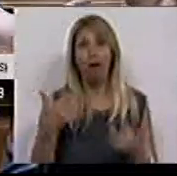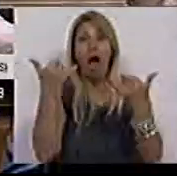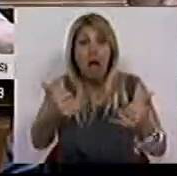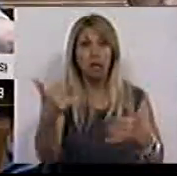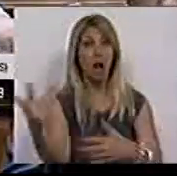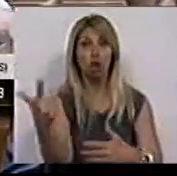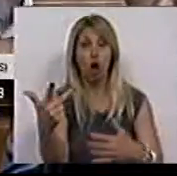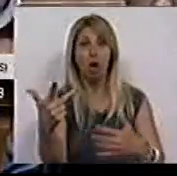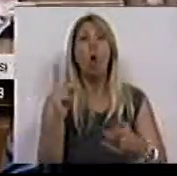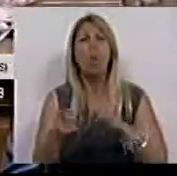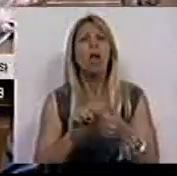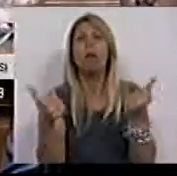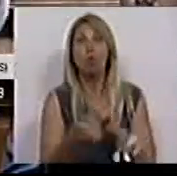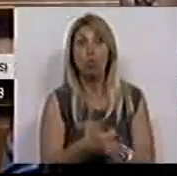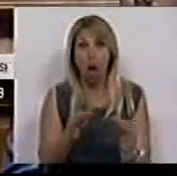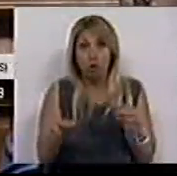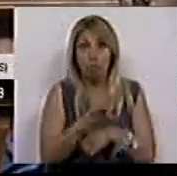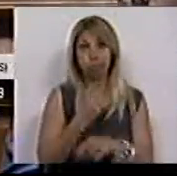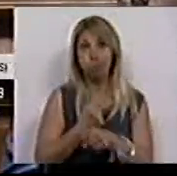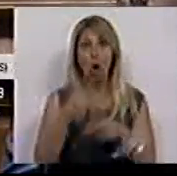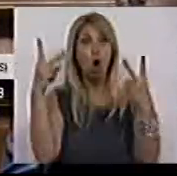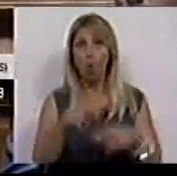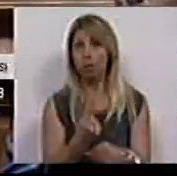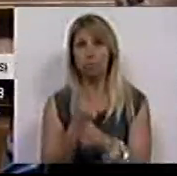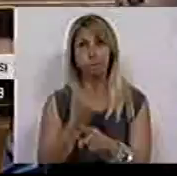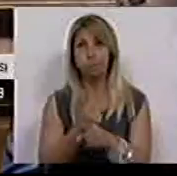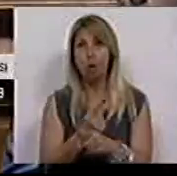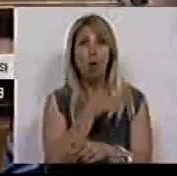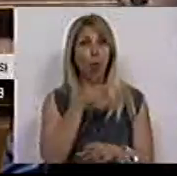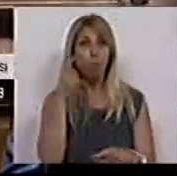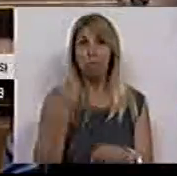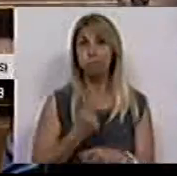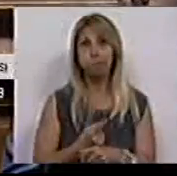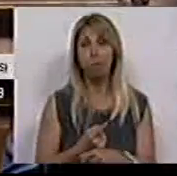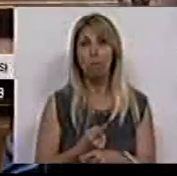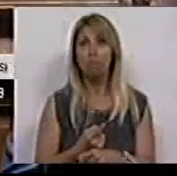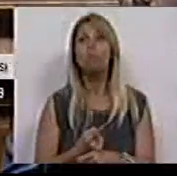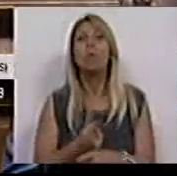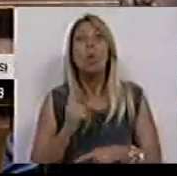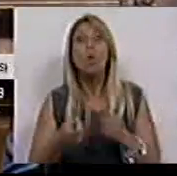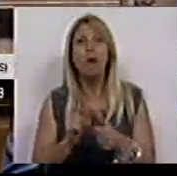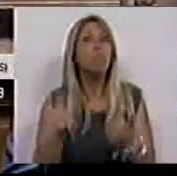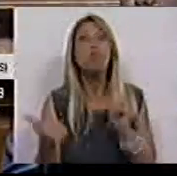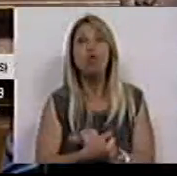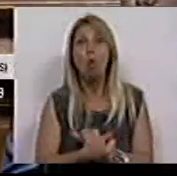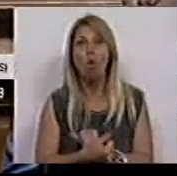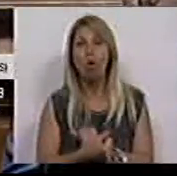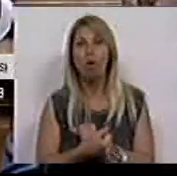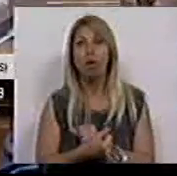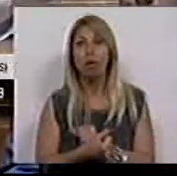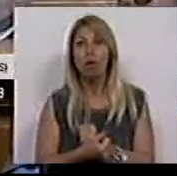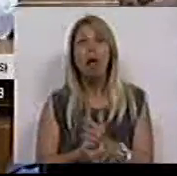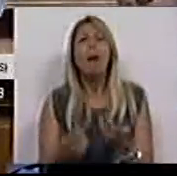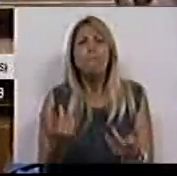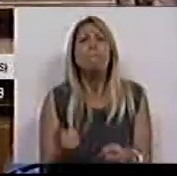o que é que mudou? O ajustamento é o mesmo, os cortes são os mesmos, os compromissos são os mesmos. O que é que mudou? Para que